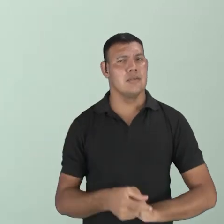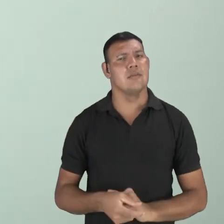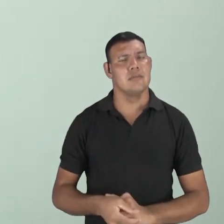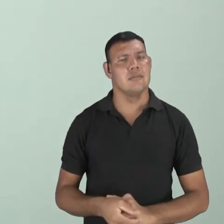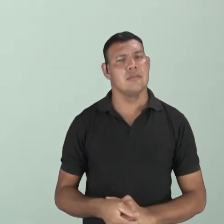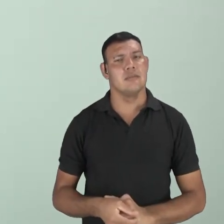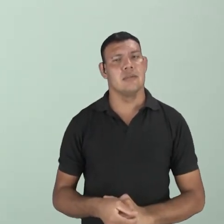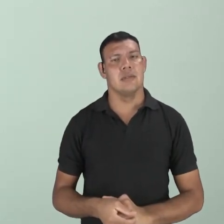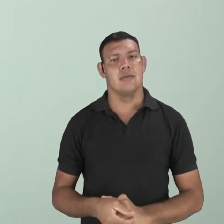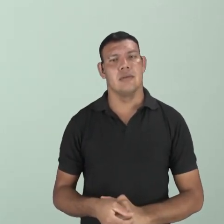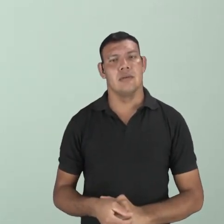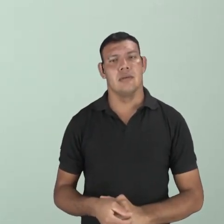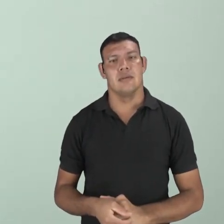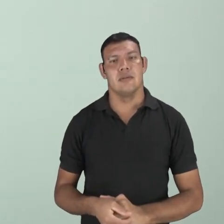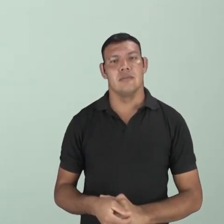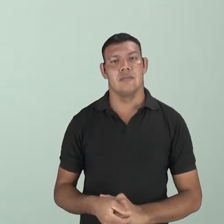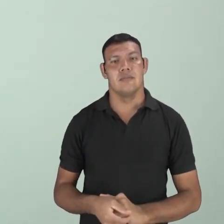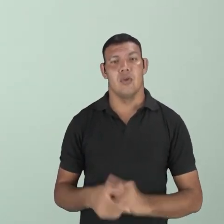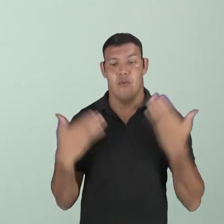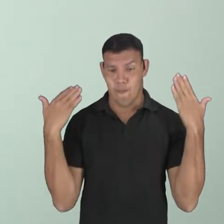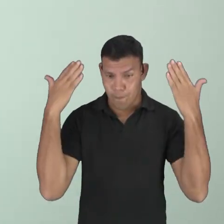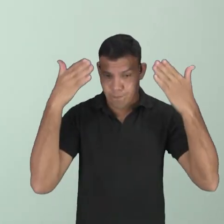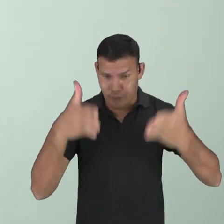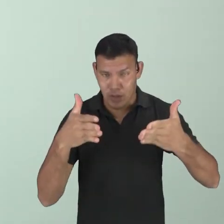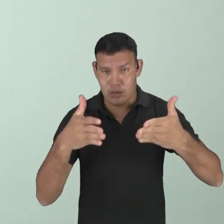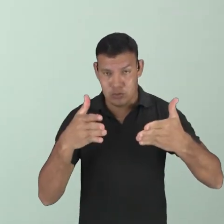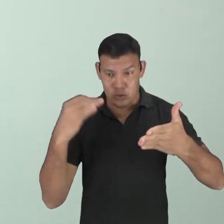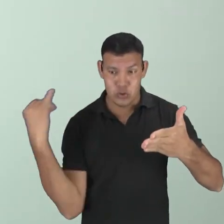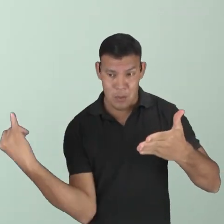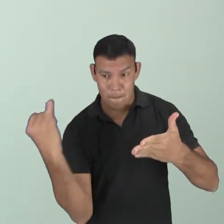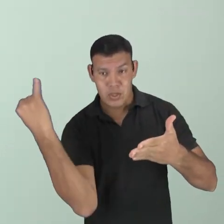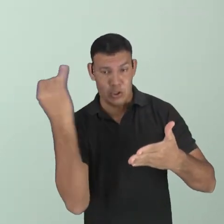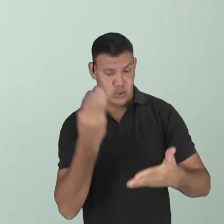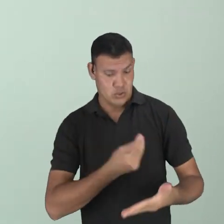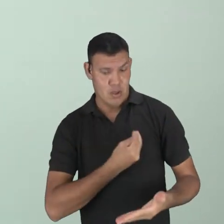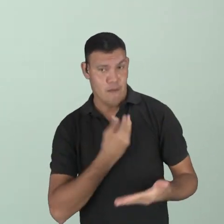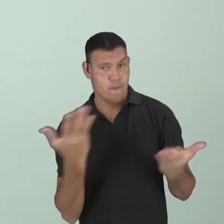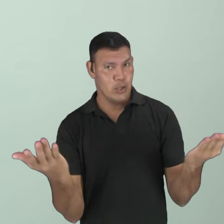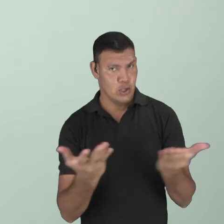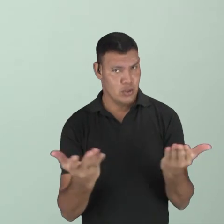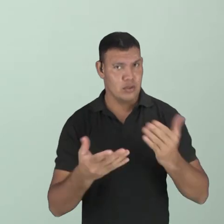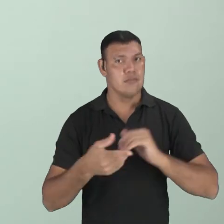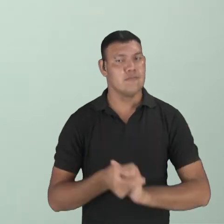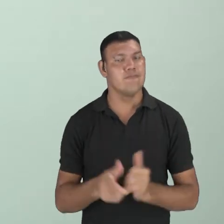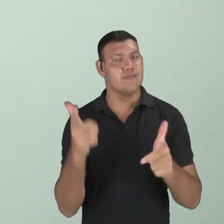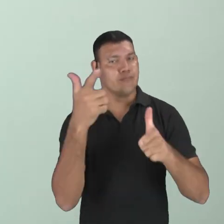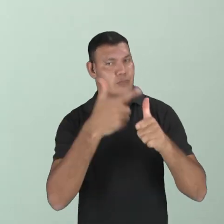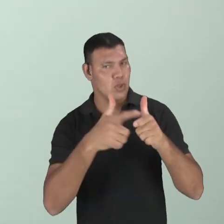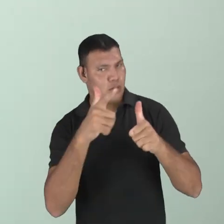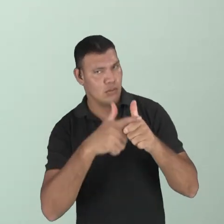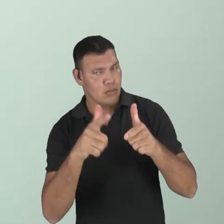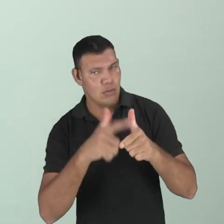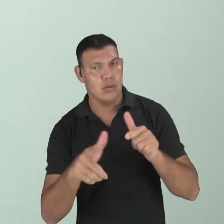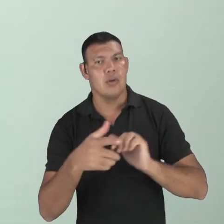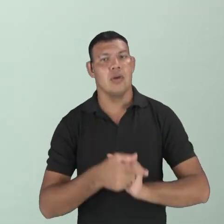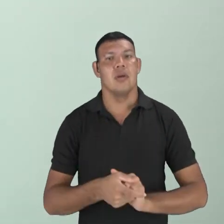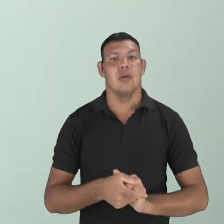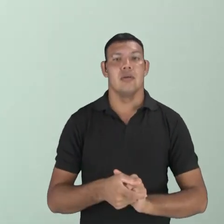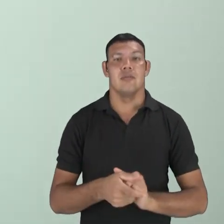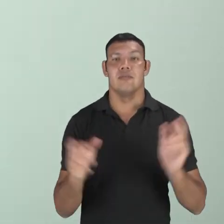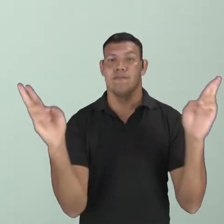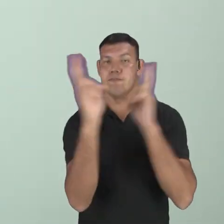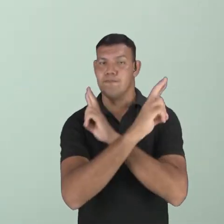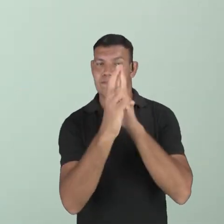mais vai ter importância para a nossa vida são justamente essas questões que envolvem o